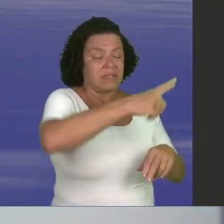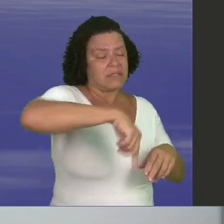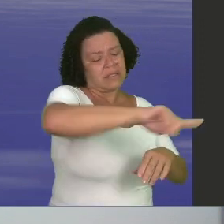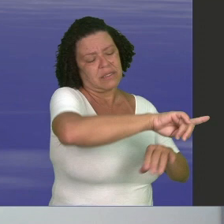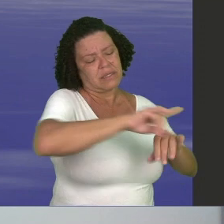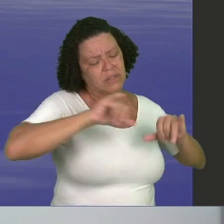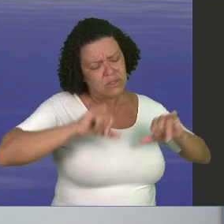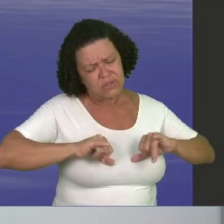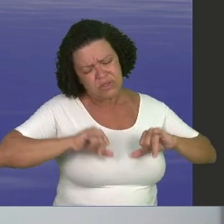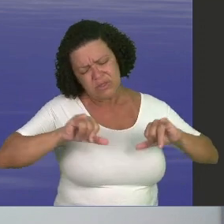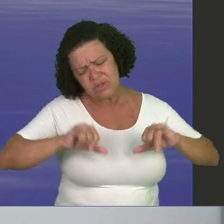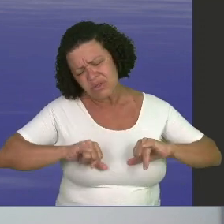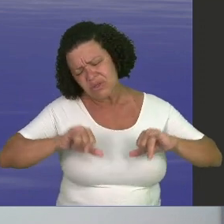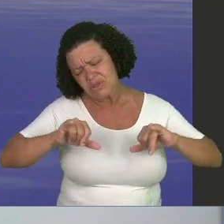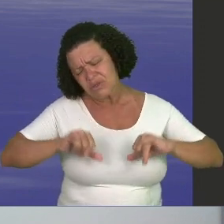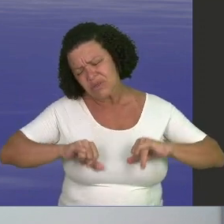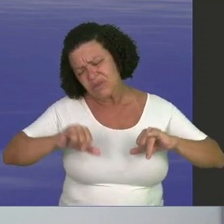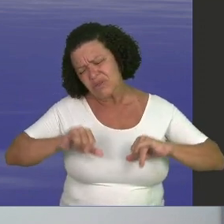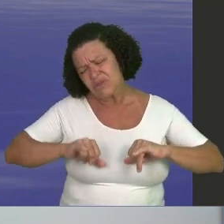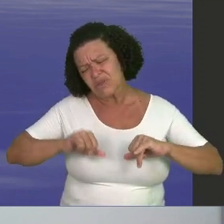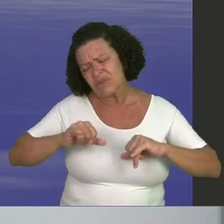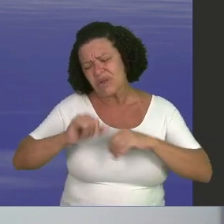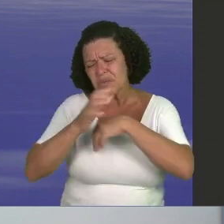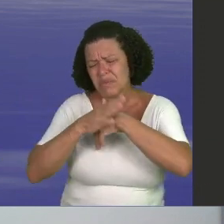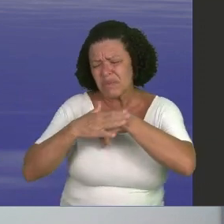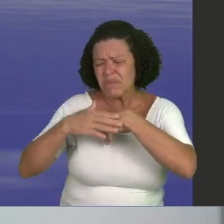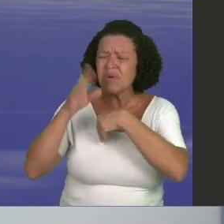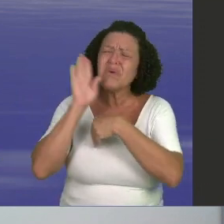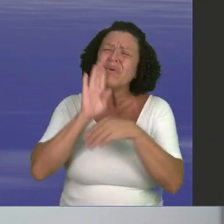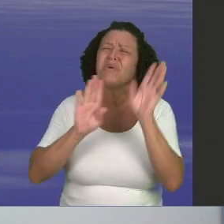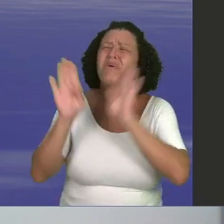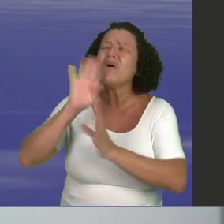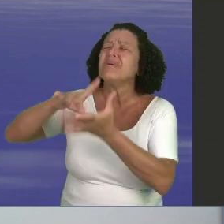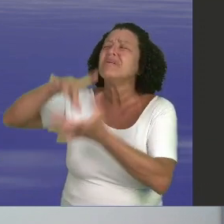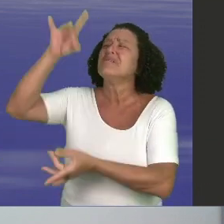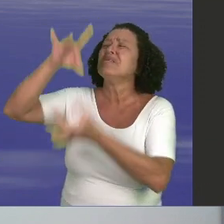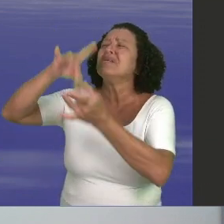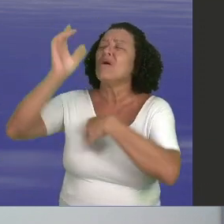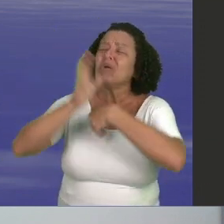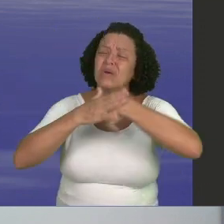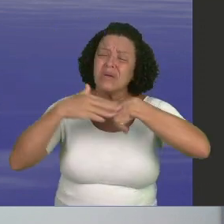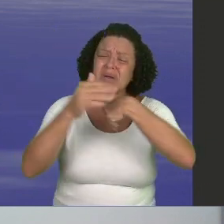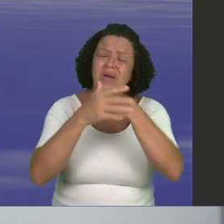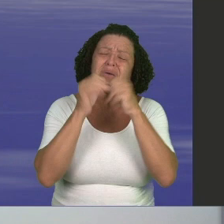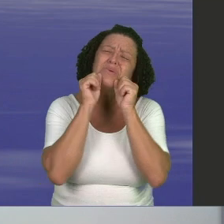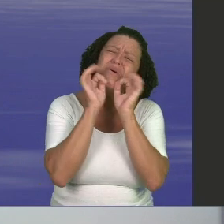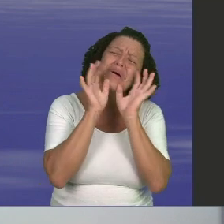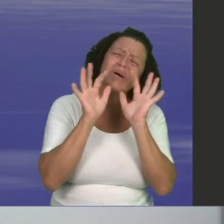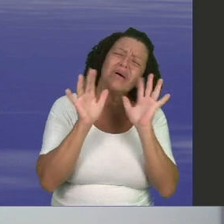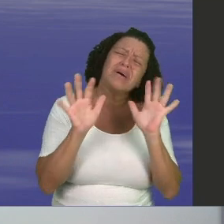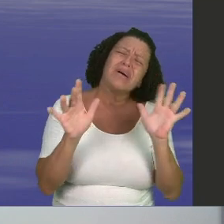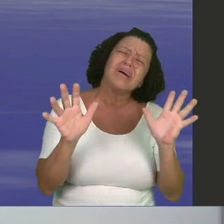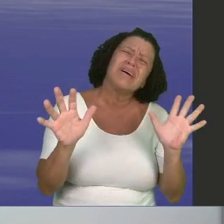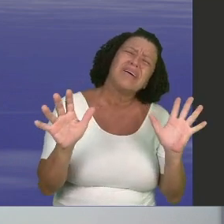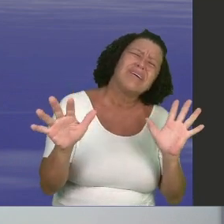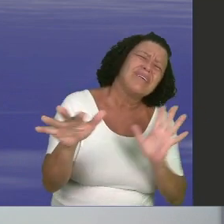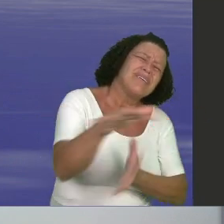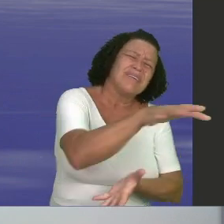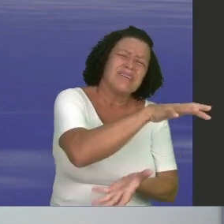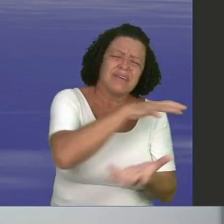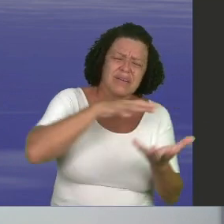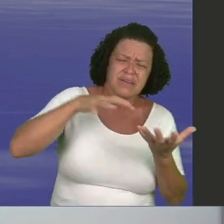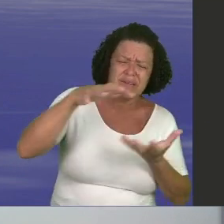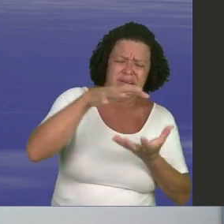sofrem. Que a vossa bondade permita aos Espíritos Consoladores derramarem por toda parte